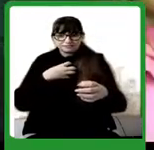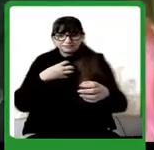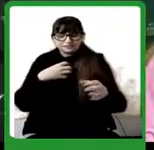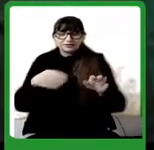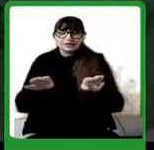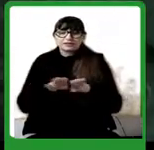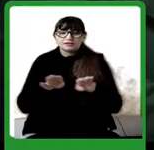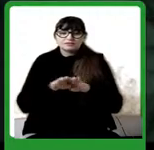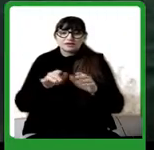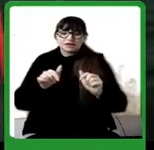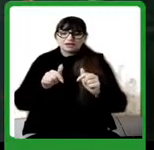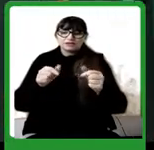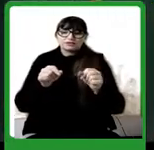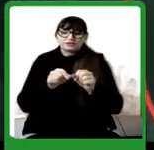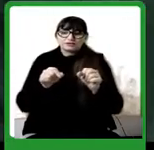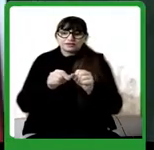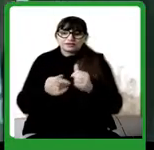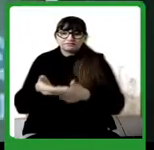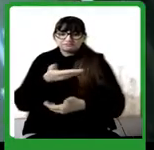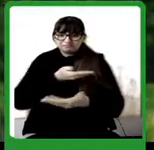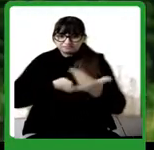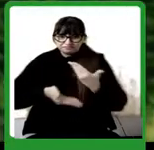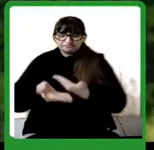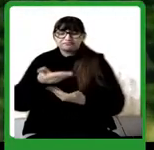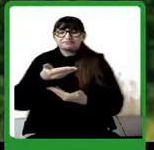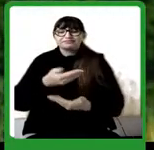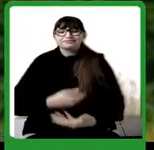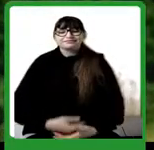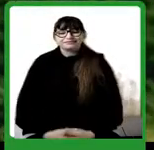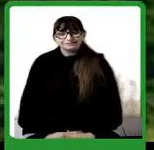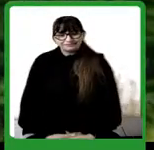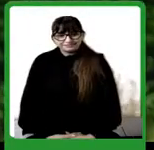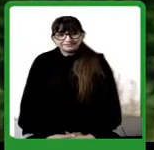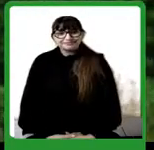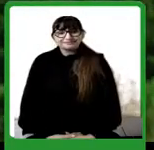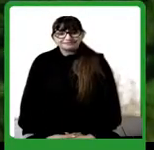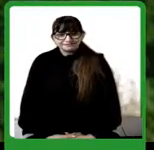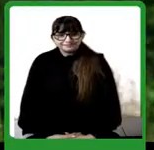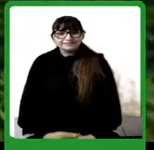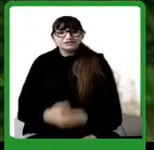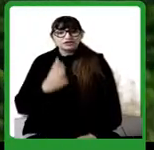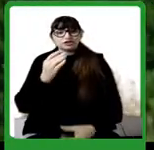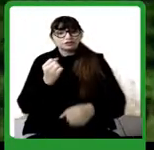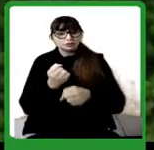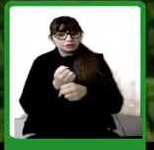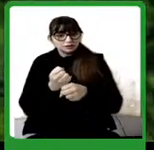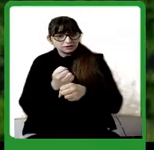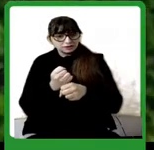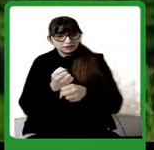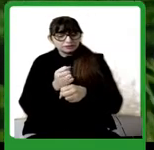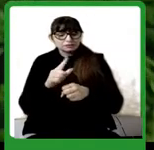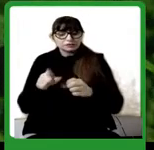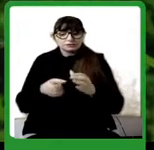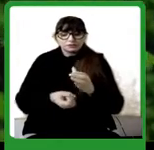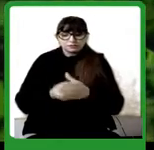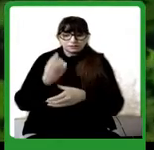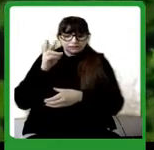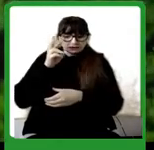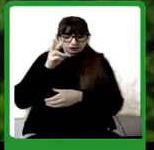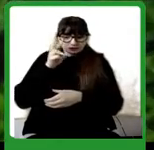de fazer o cooperativismo. Já se foram 40 anos da nossa fundação, mas nossa história não termina